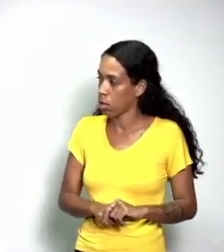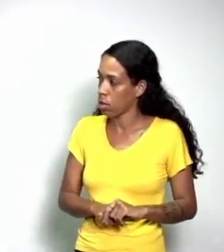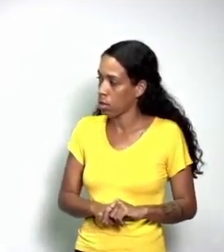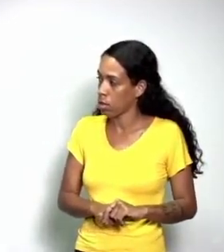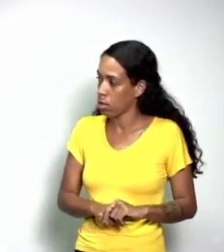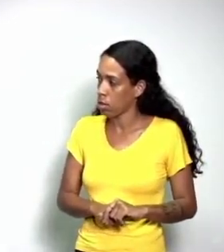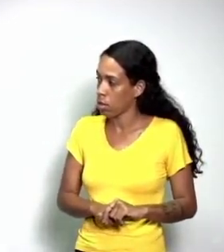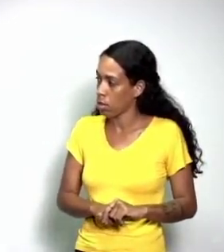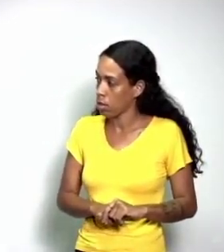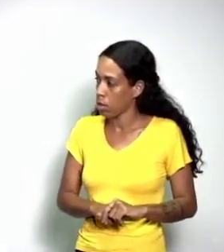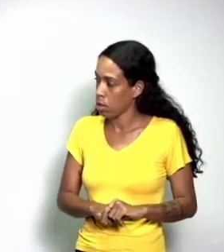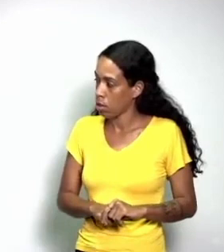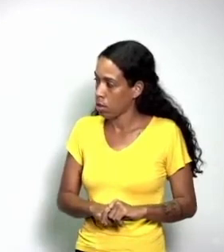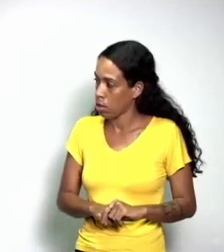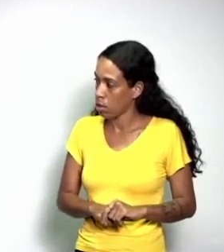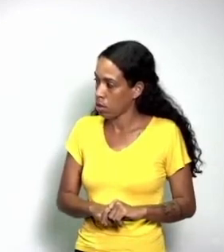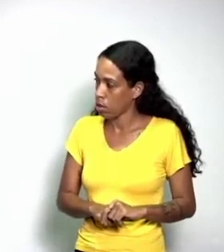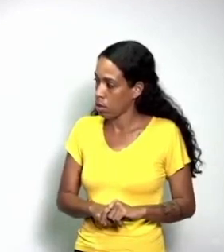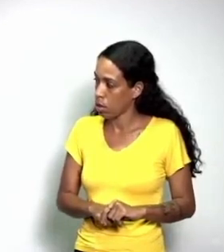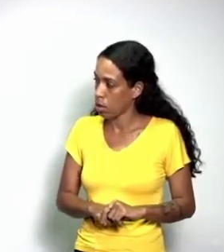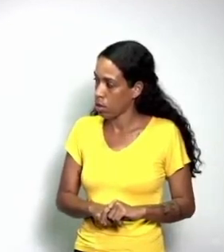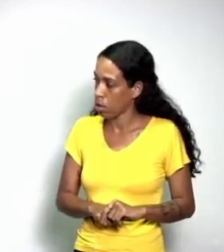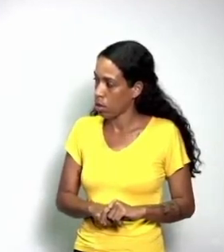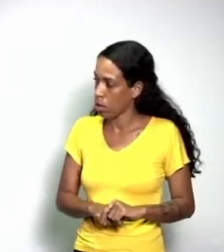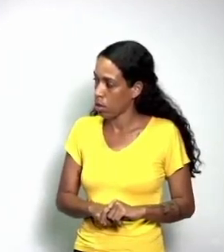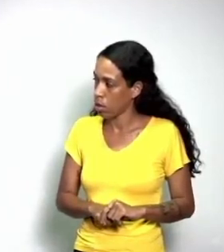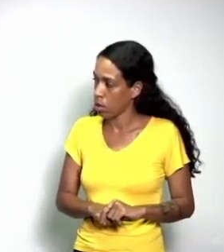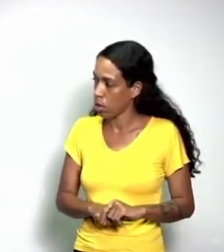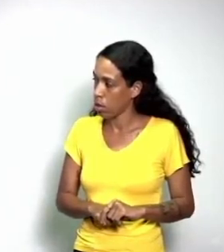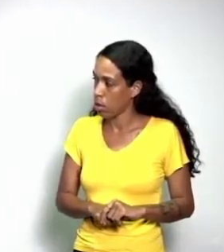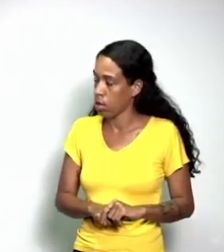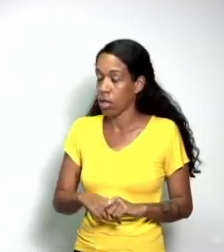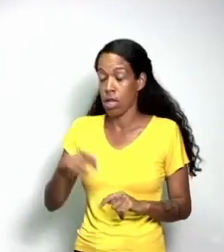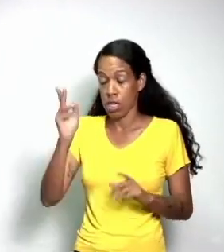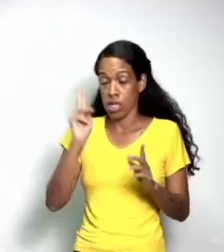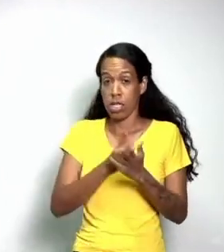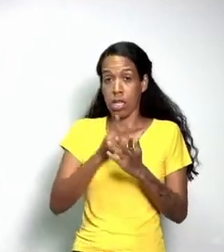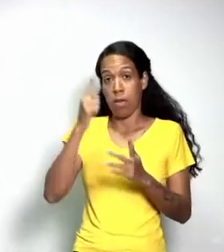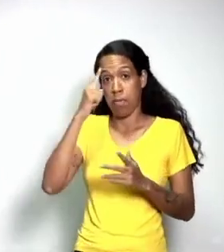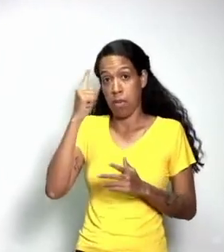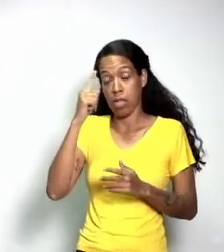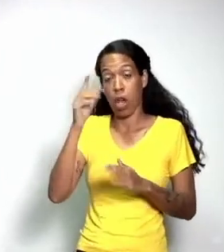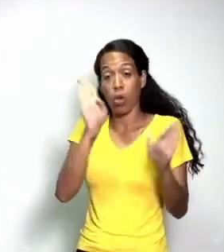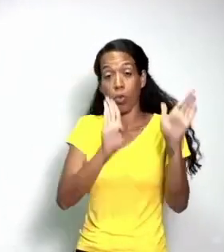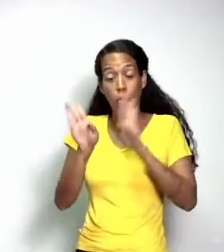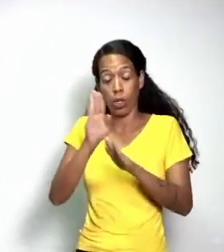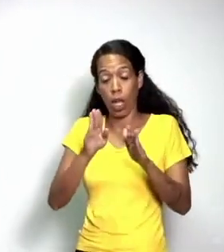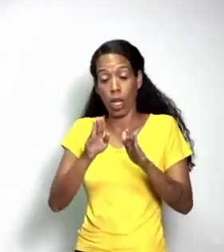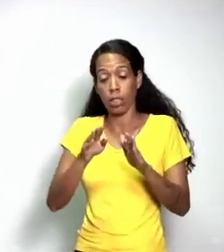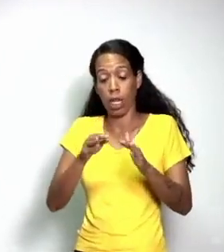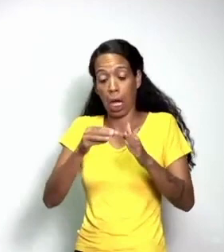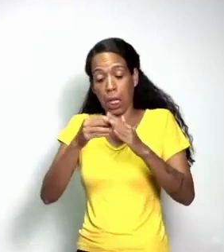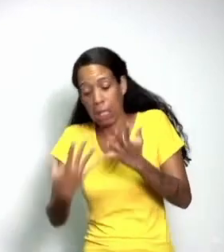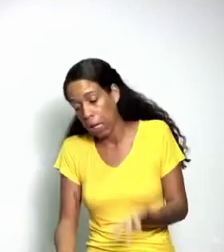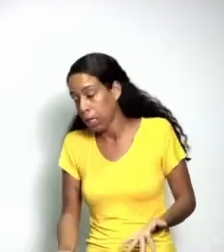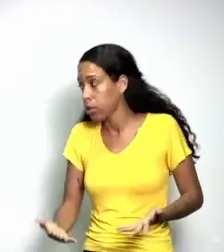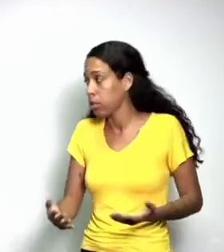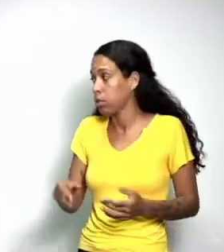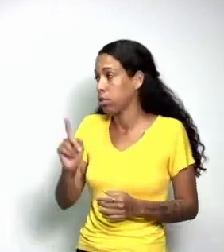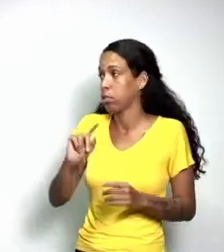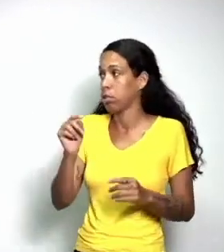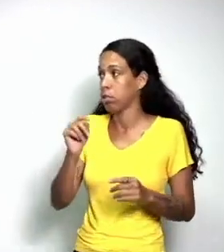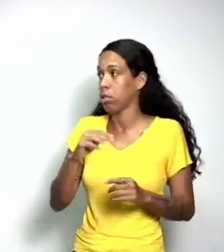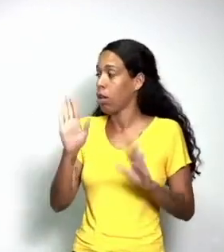consiga segurar. Sempre pensando que as peças elas caem, né? Quando a gente solta, então conseguir ter